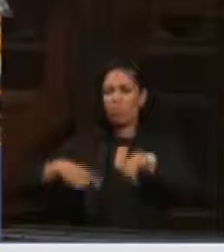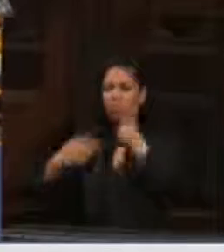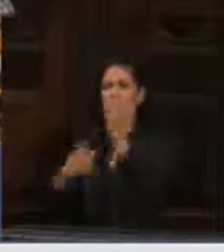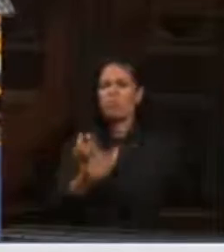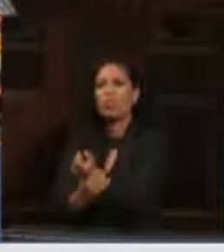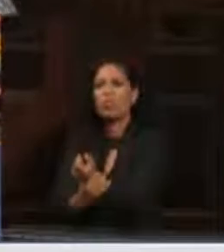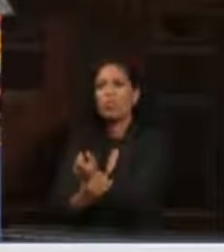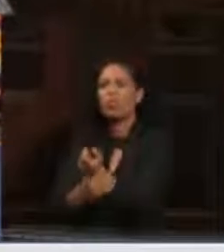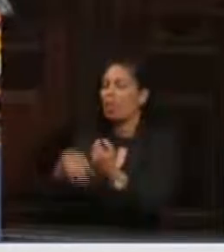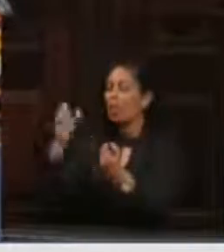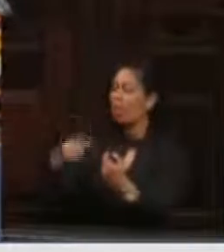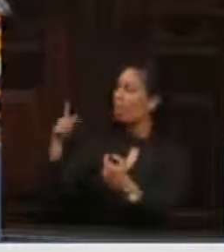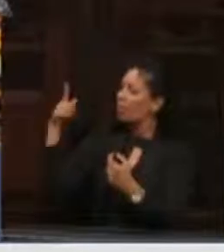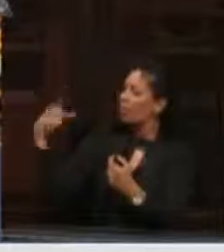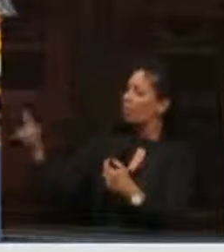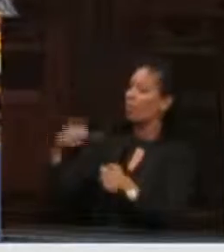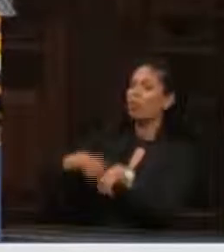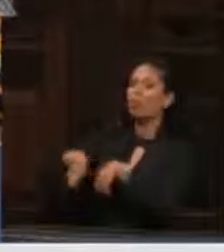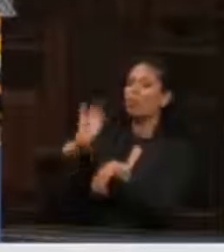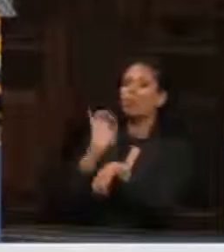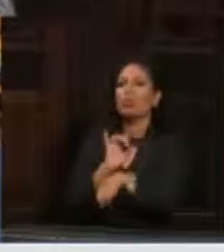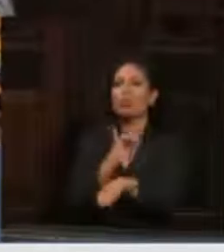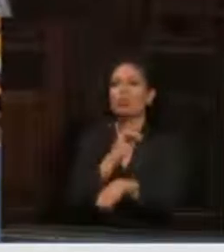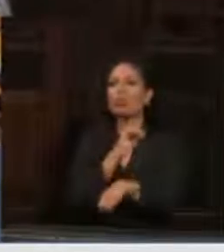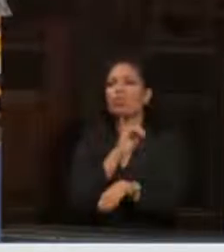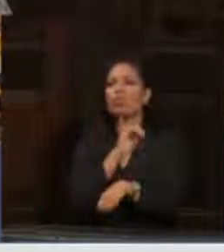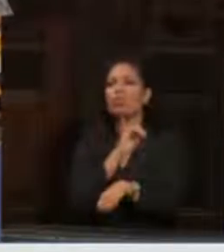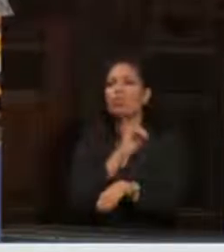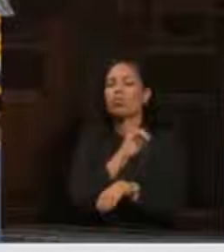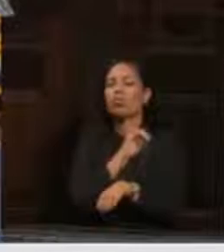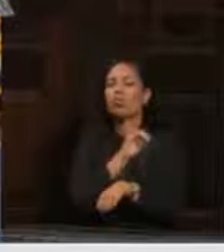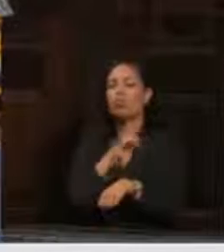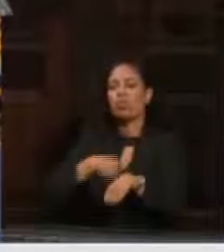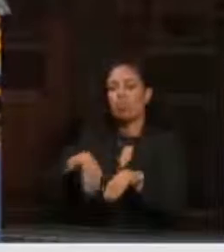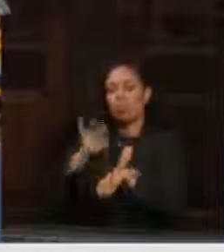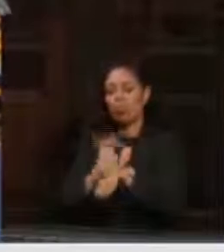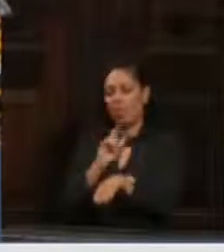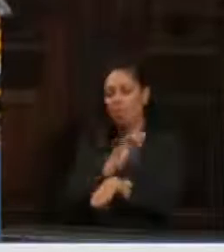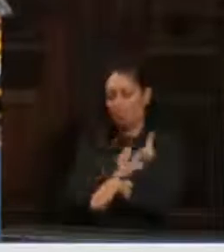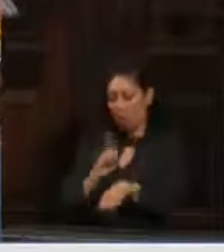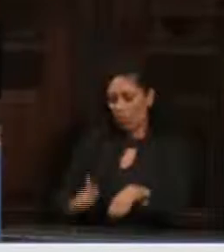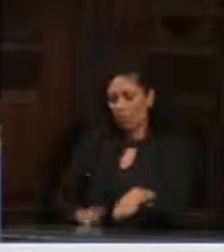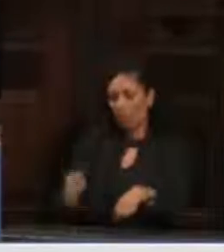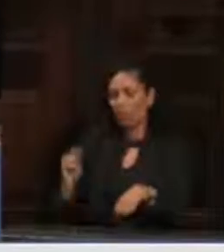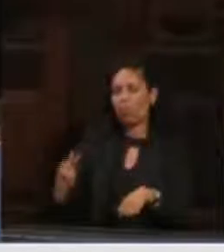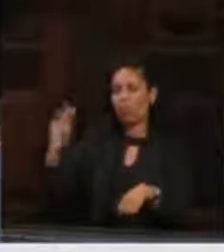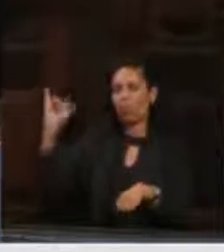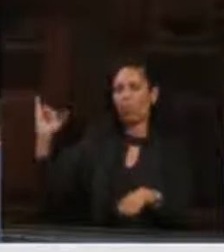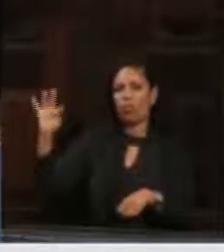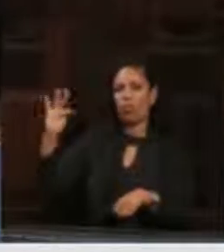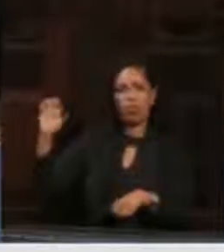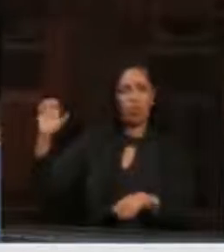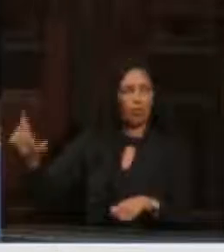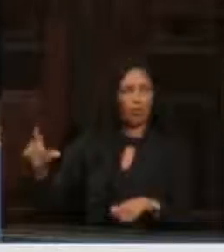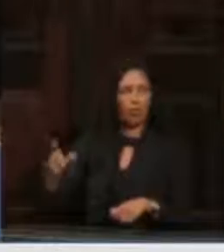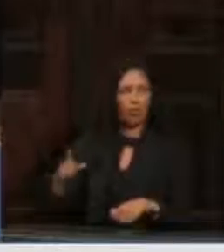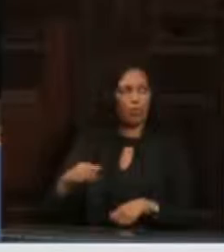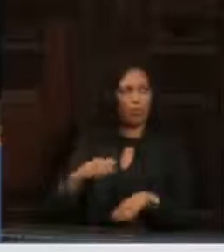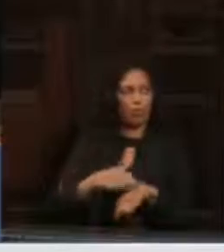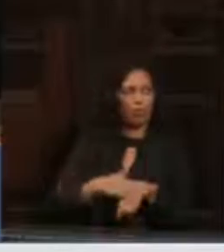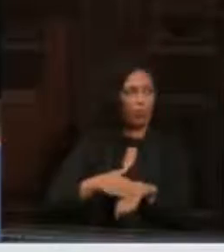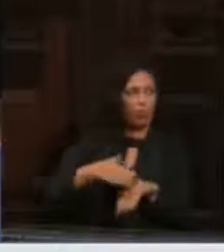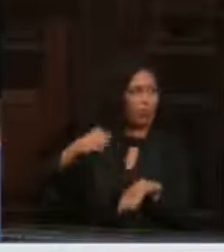segurança é o Estado, é o governador Witzel. O maior projeto de segurança